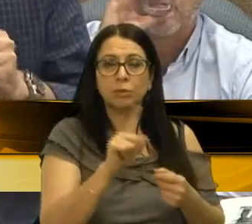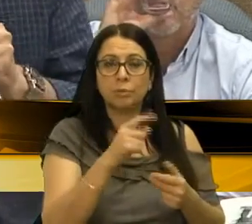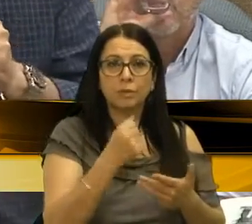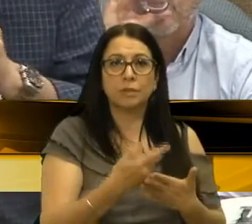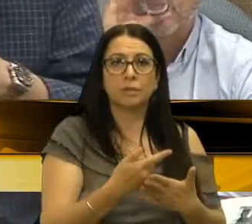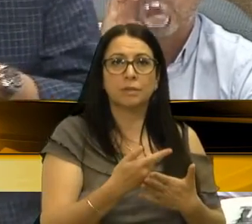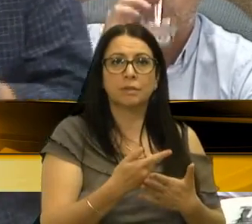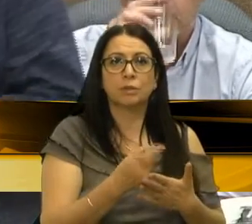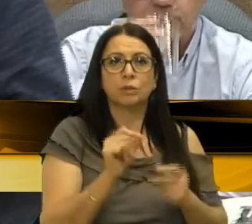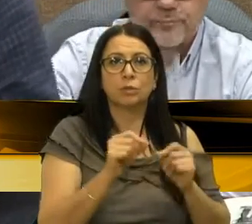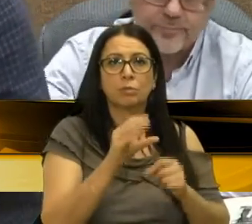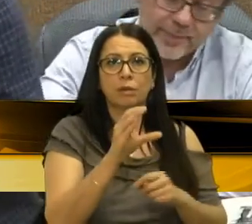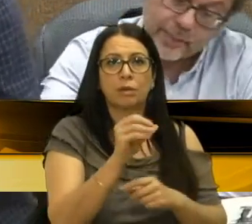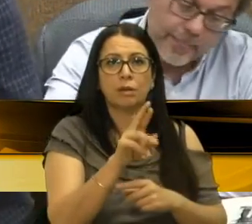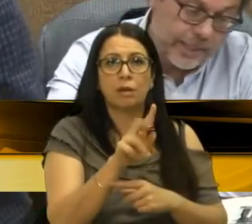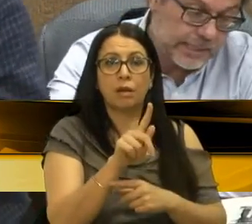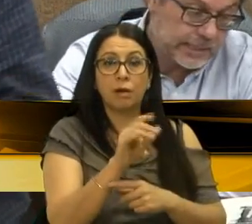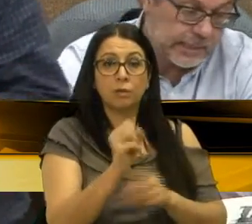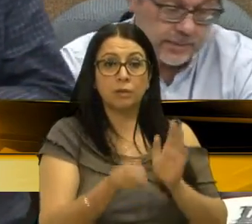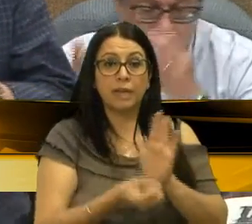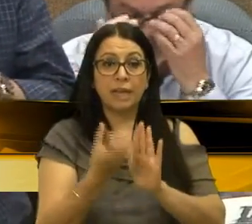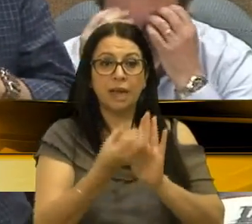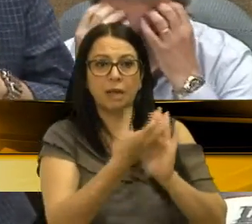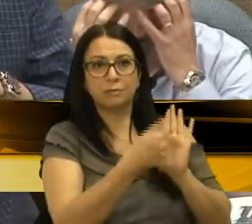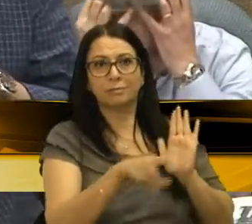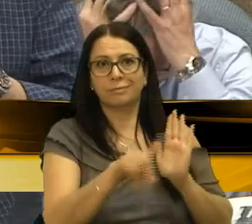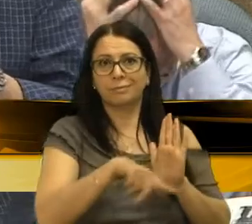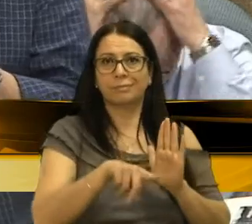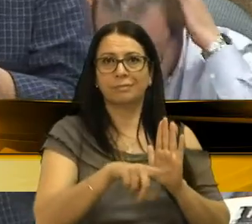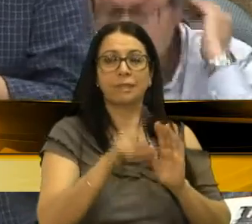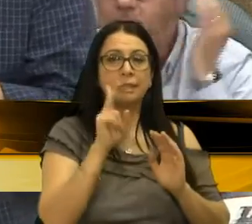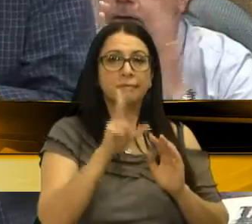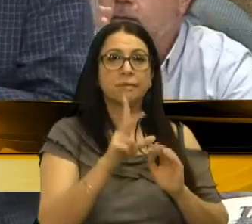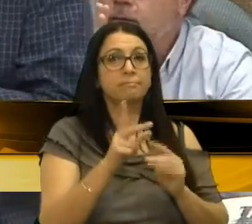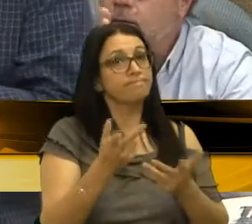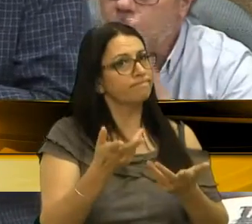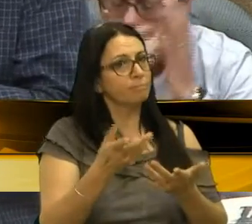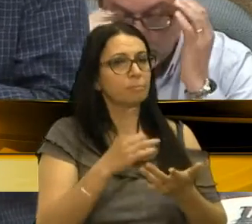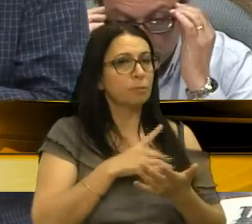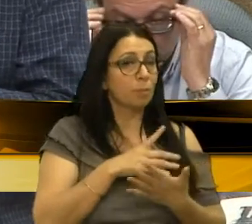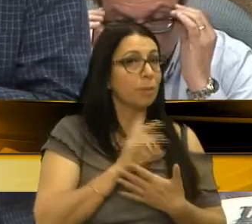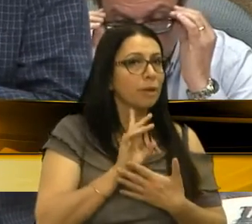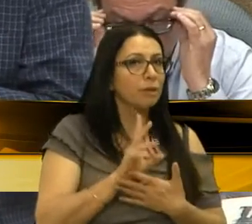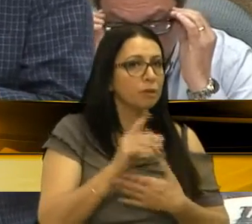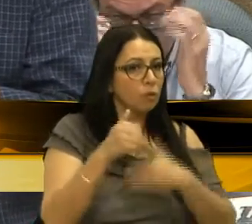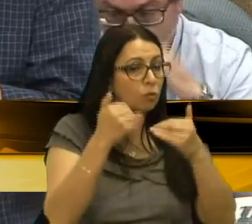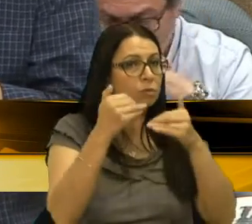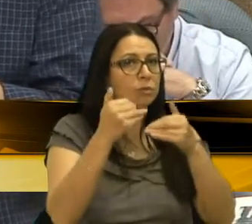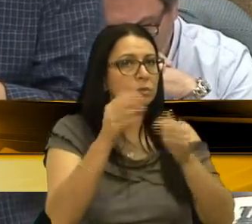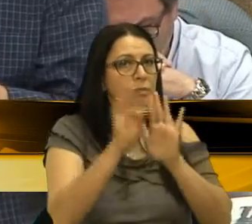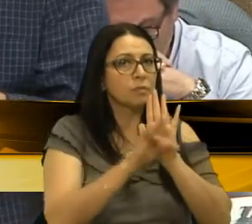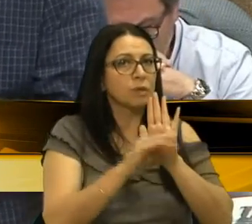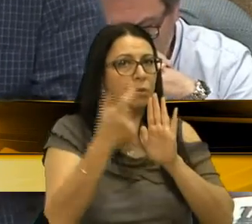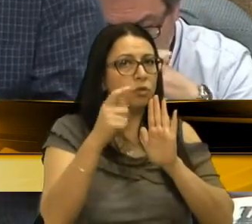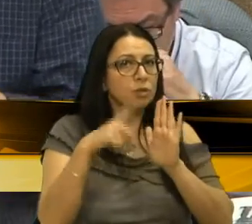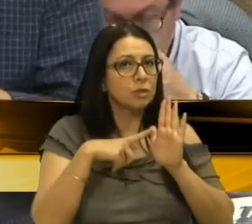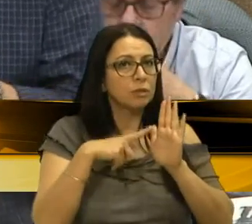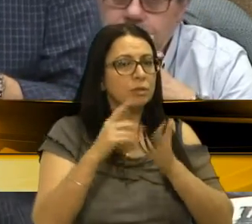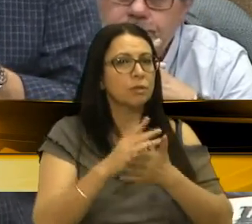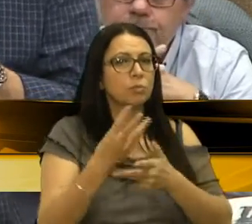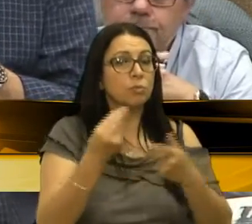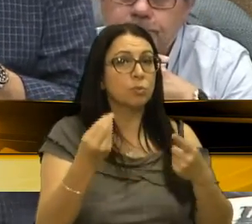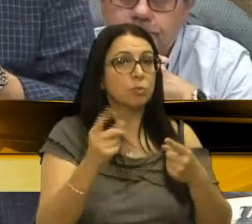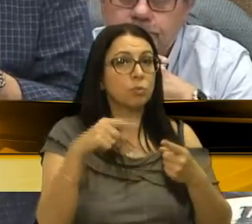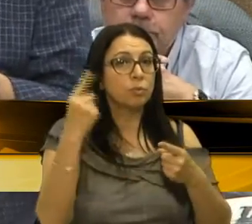com relação a esses cargos que está se colocando. Eu vejo que seria temerário nós avançarmos nessa matéria. Eu acho que nós temos muitas